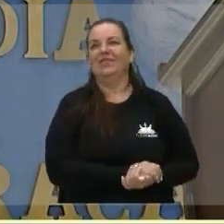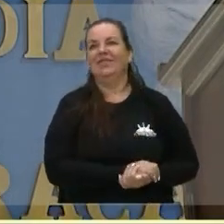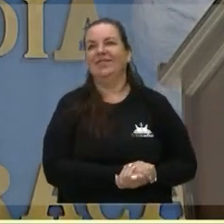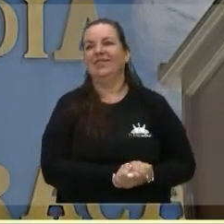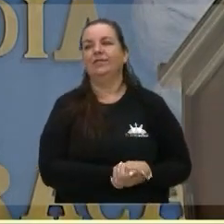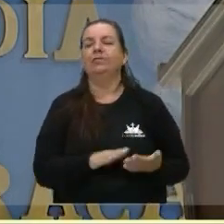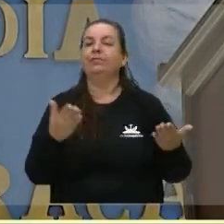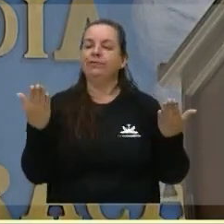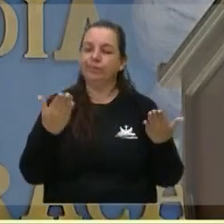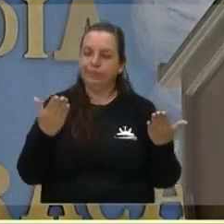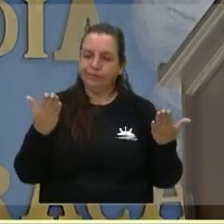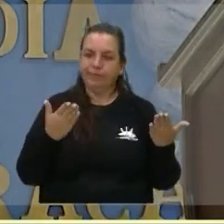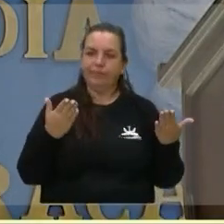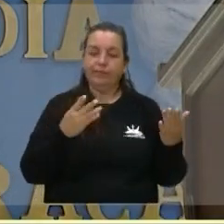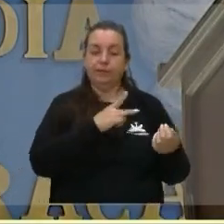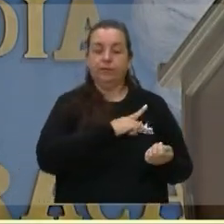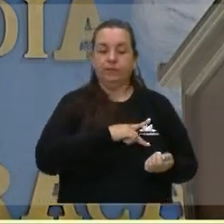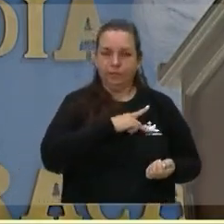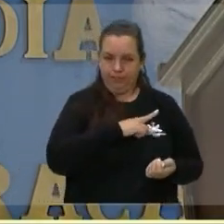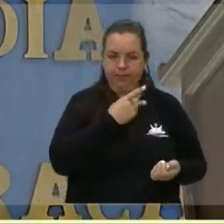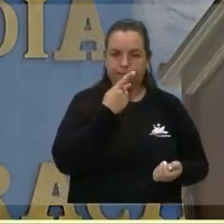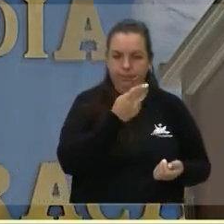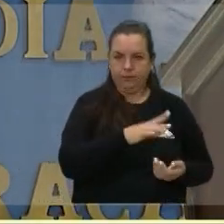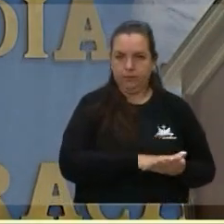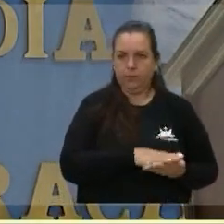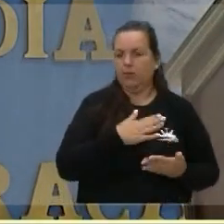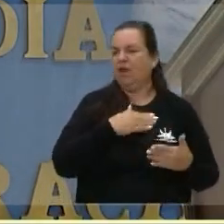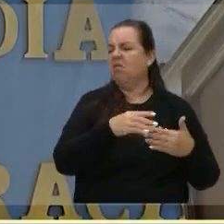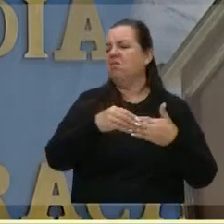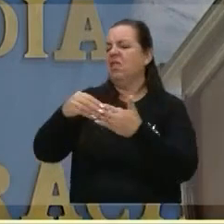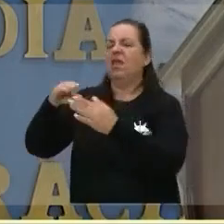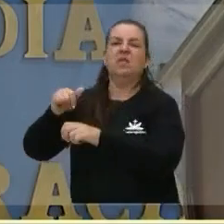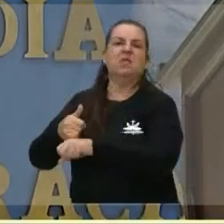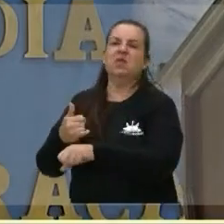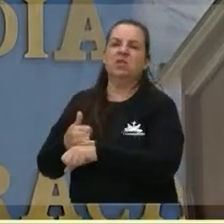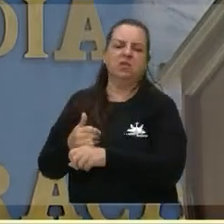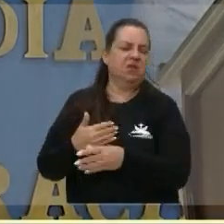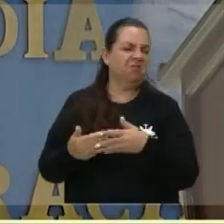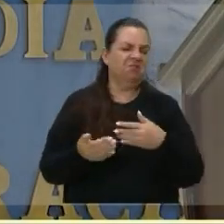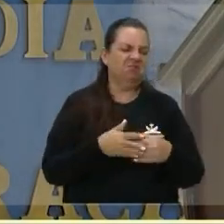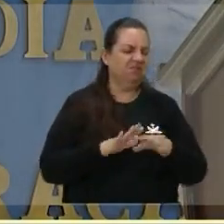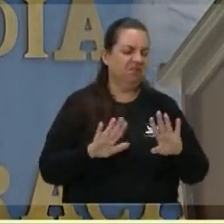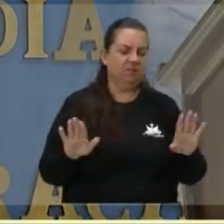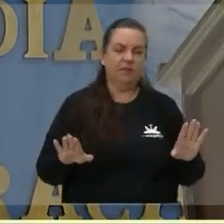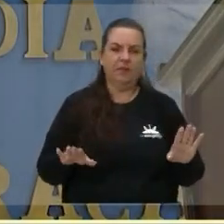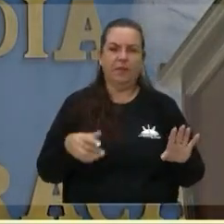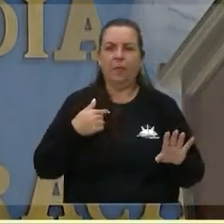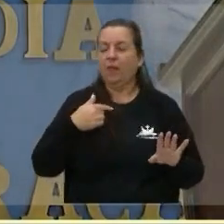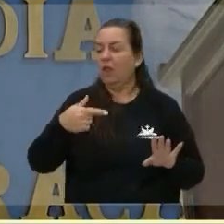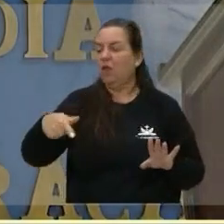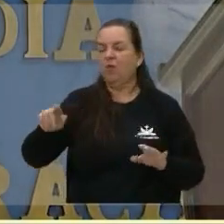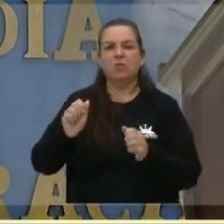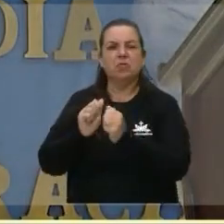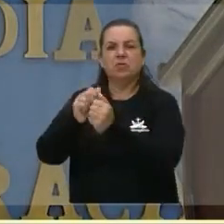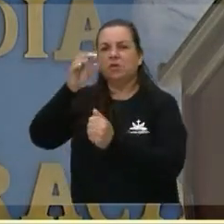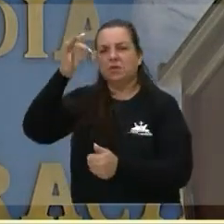Agora, Paulo diz, que me levem para Jerusalém, vou com o Espírito